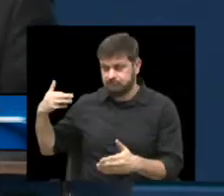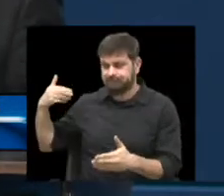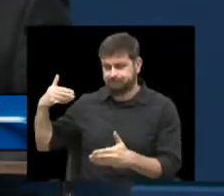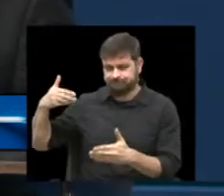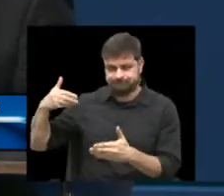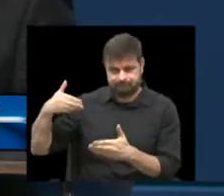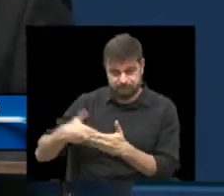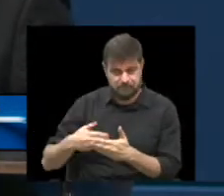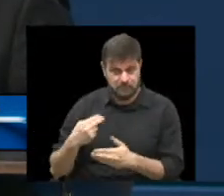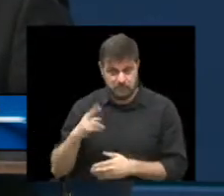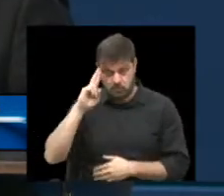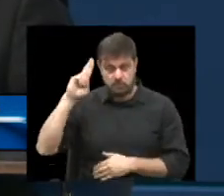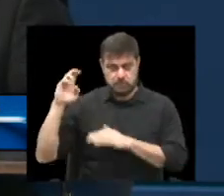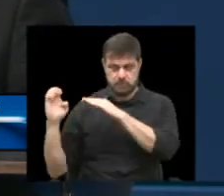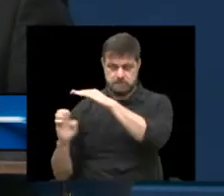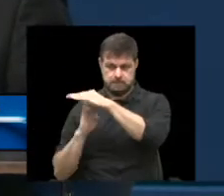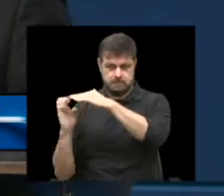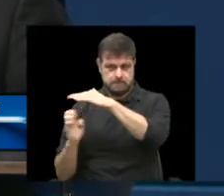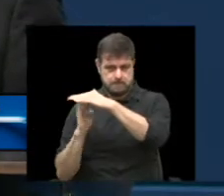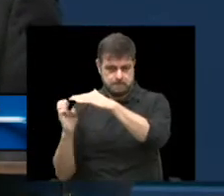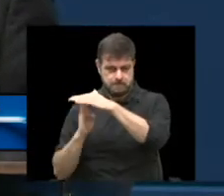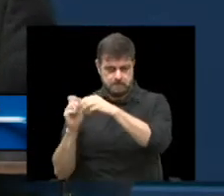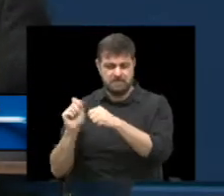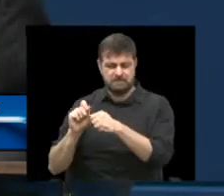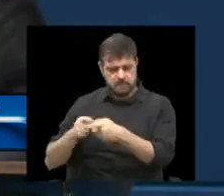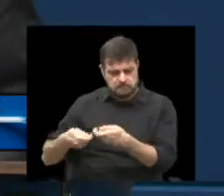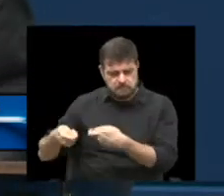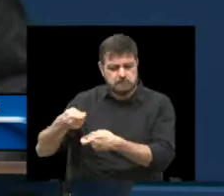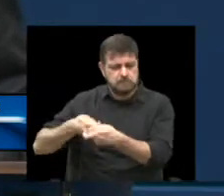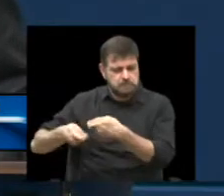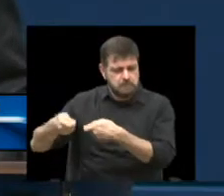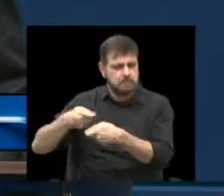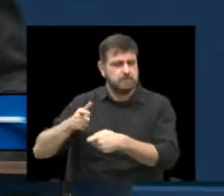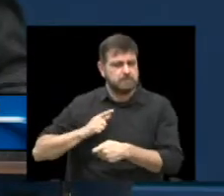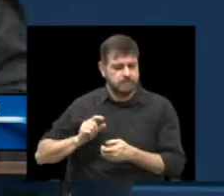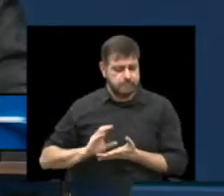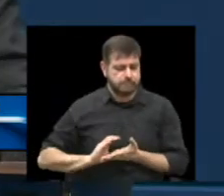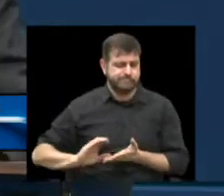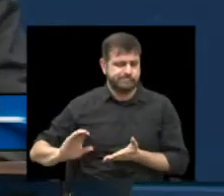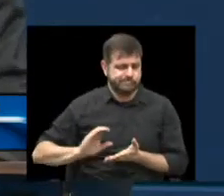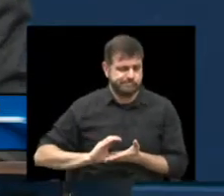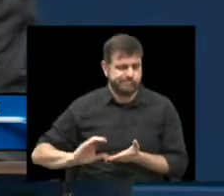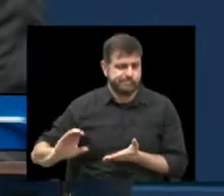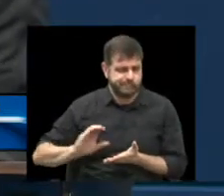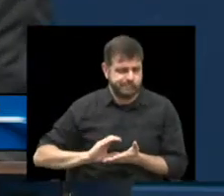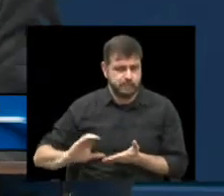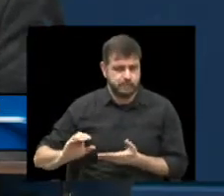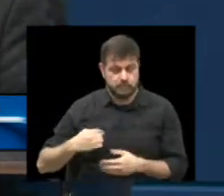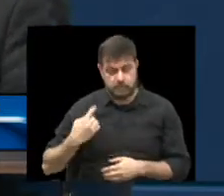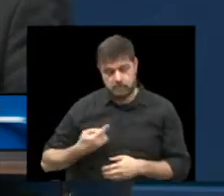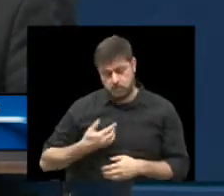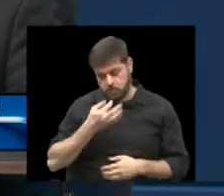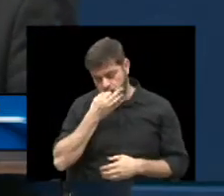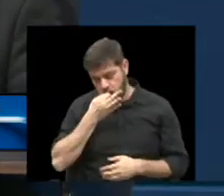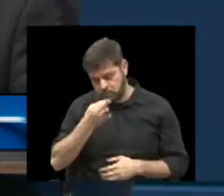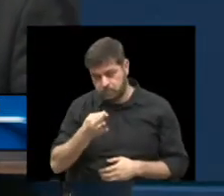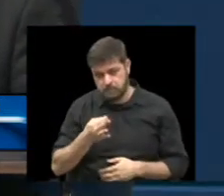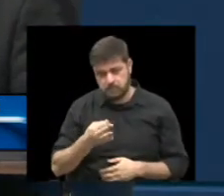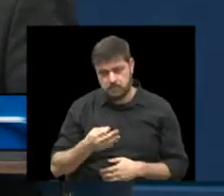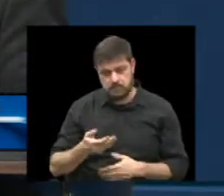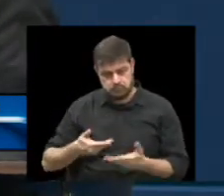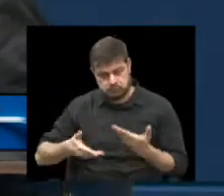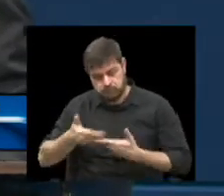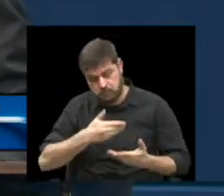esses empresários fizeram as suas negociatas e tiveram seus benefícios. Então, eu deixo essa posição minha para que todos